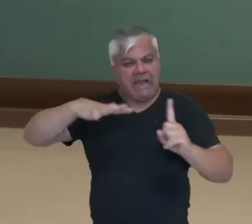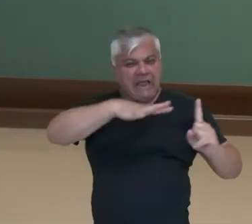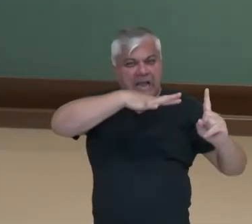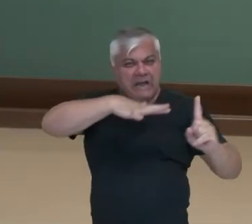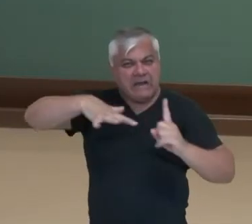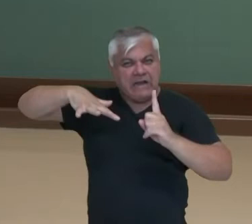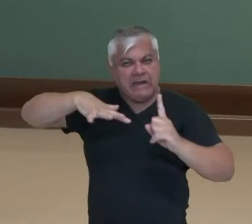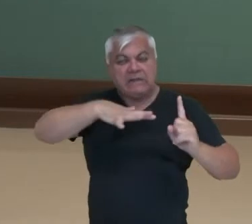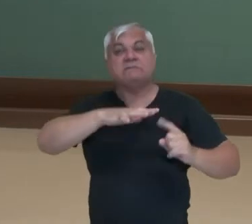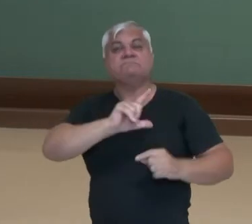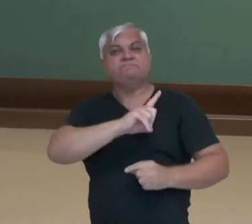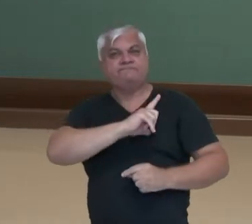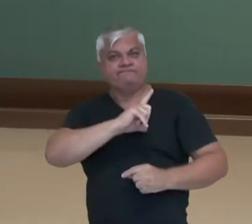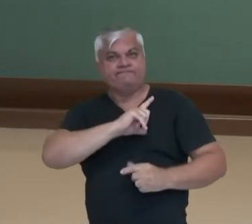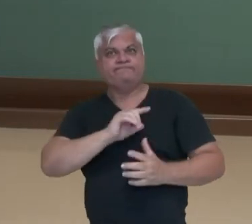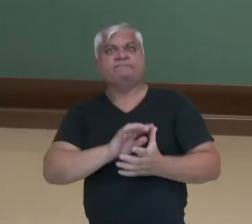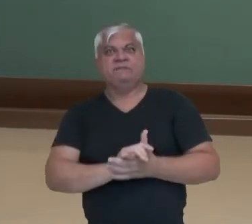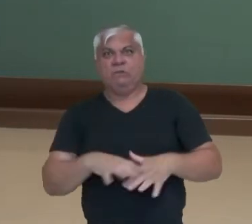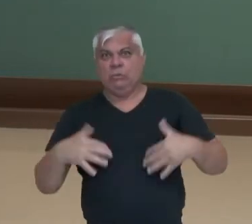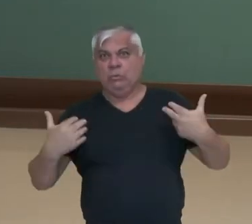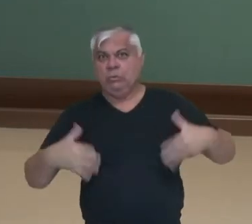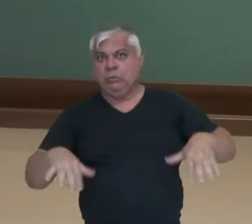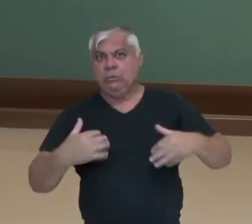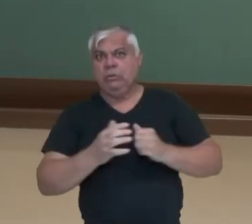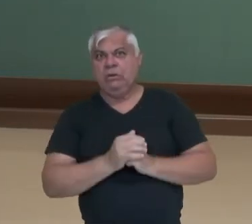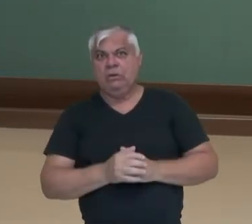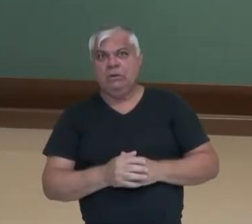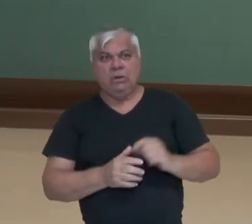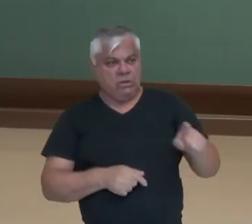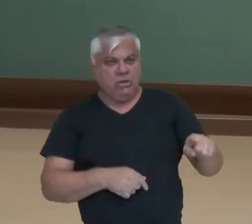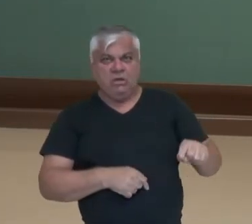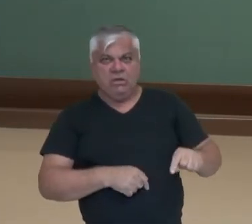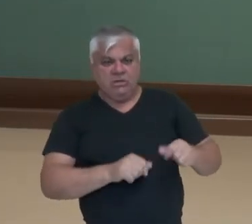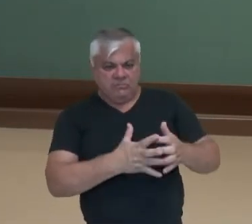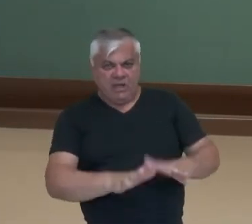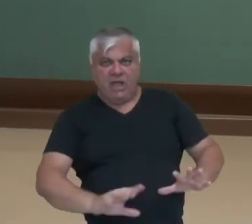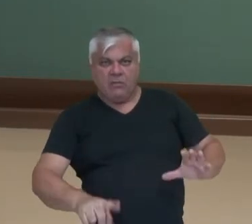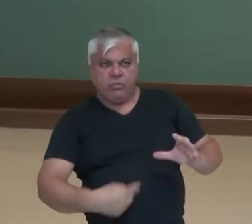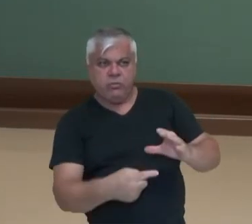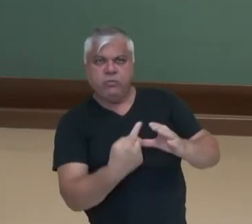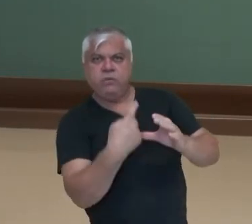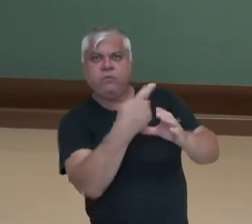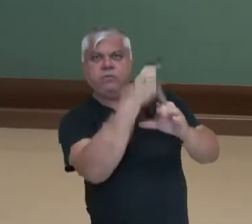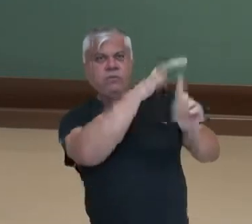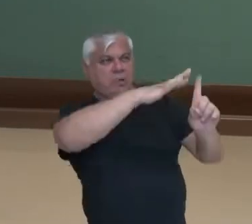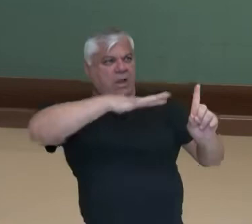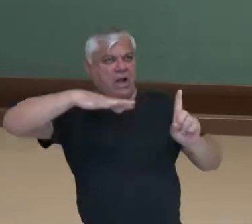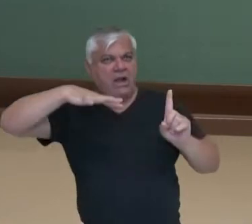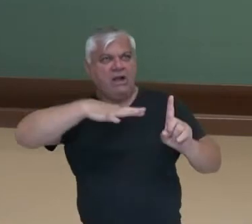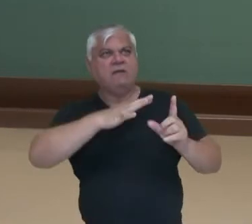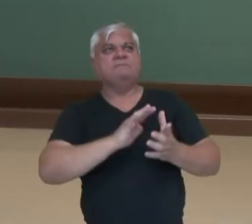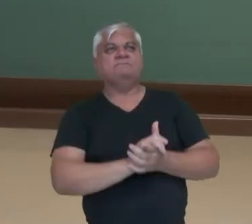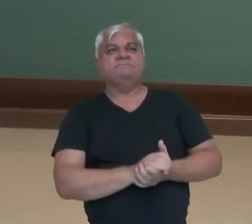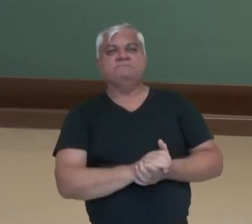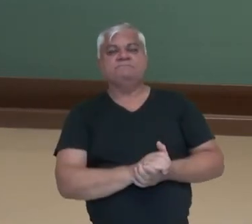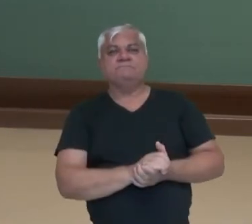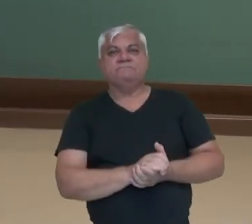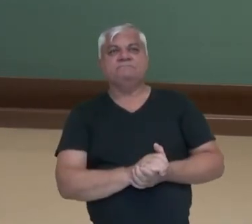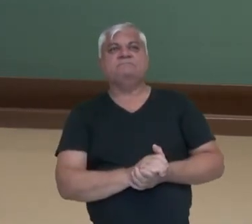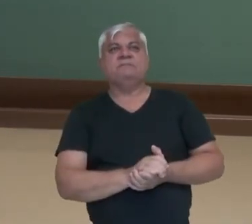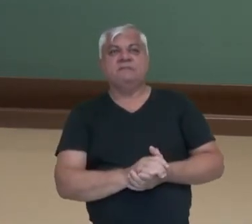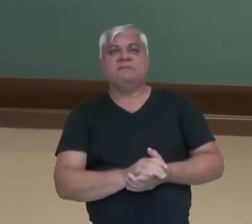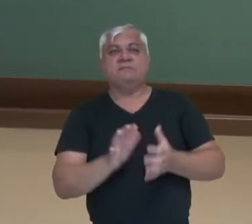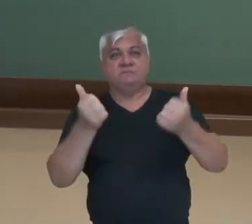né? Imagina aqueles tentáculos, tudo assim. É um monstro também do mar, tudo mais, né? E aí?